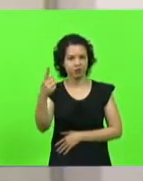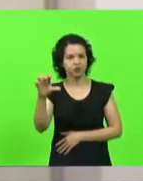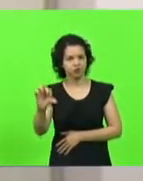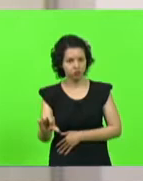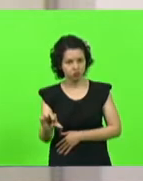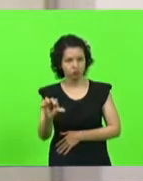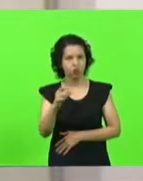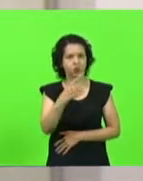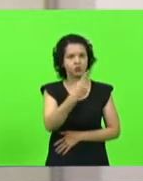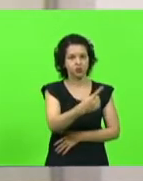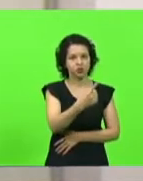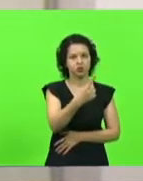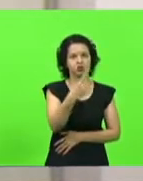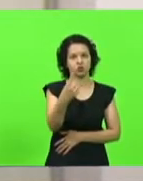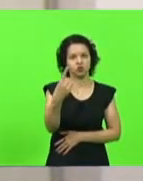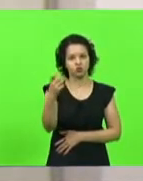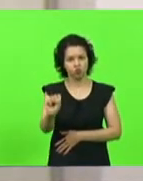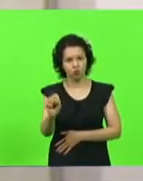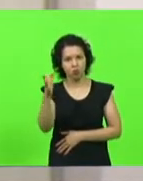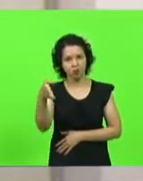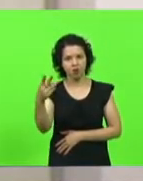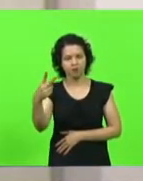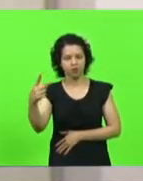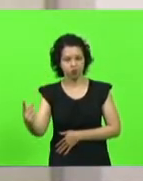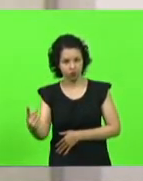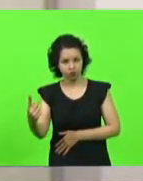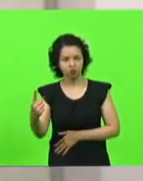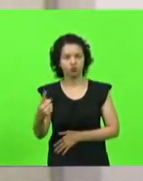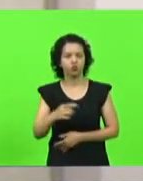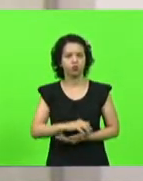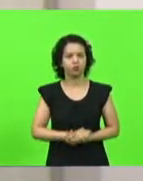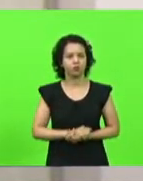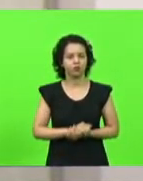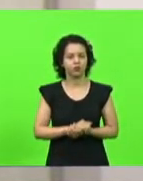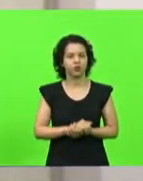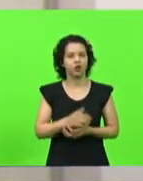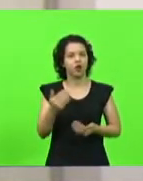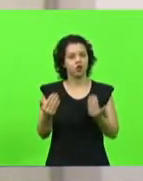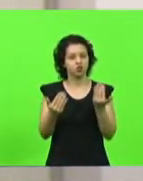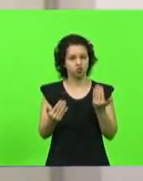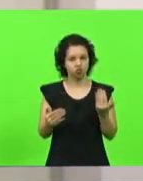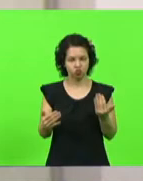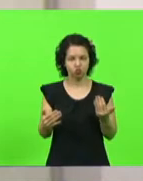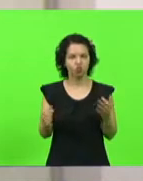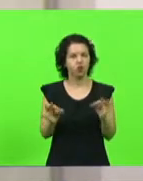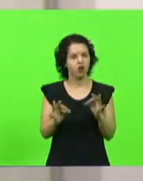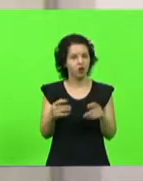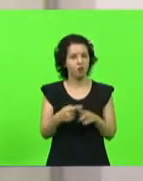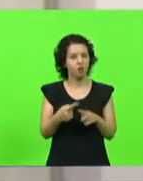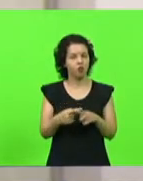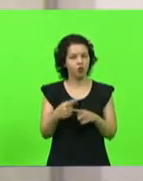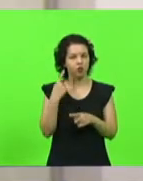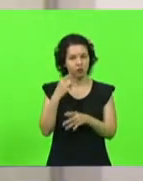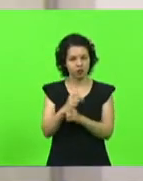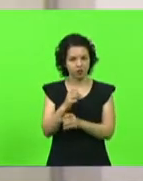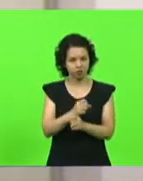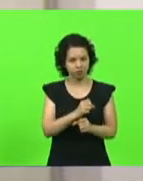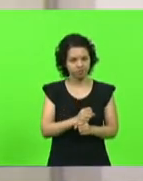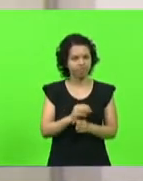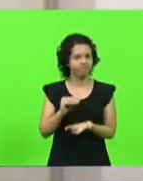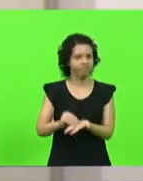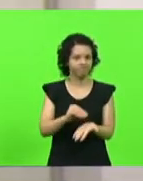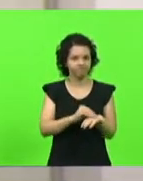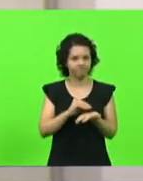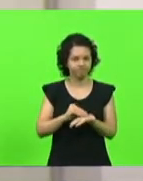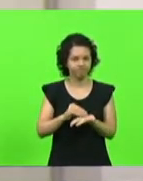180/2019 e 118/2021 deixaram de ser apreciadas por falta de quórum. Assim como os pedidos de